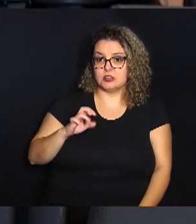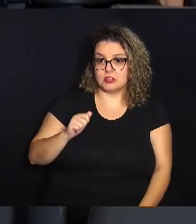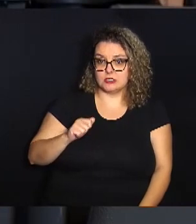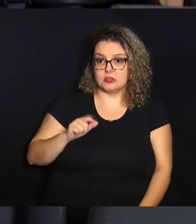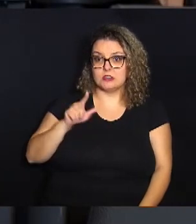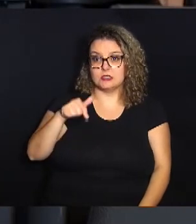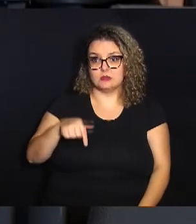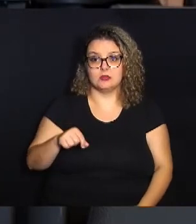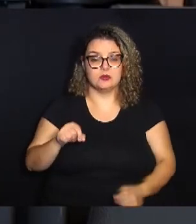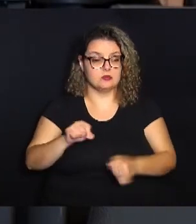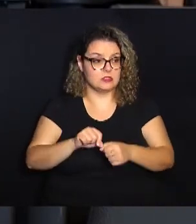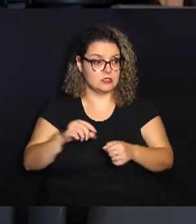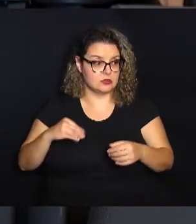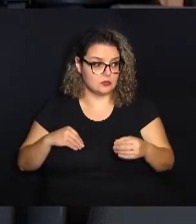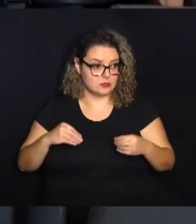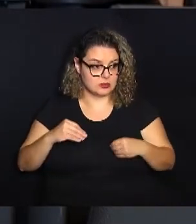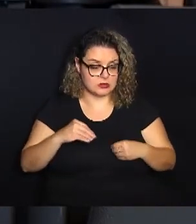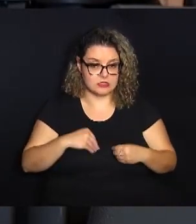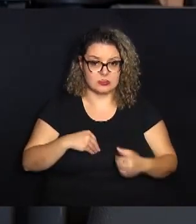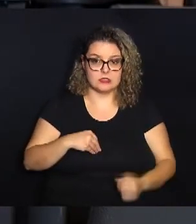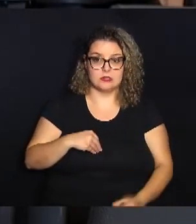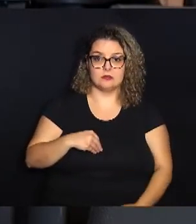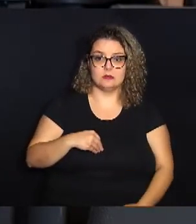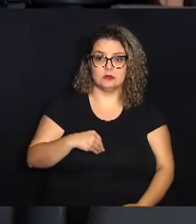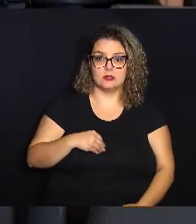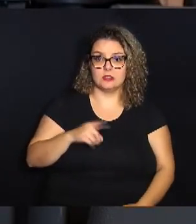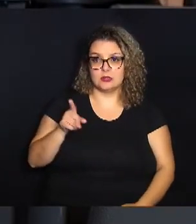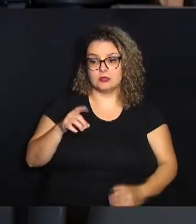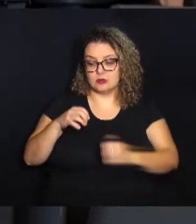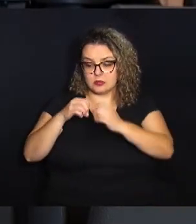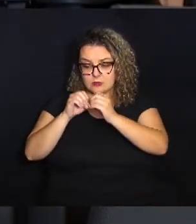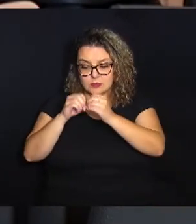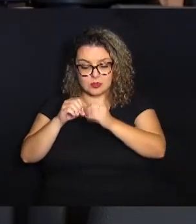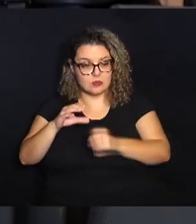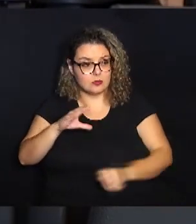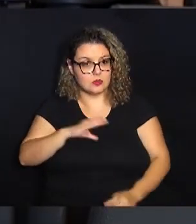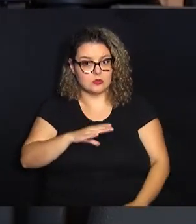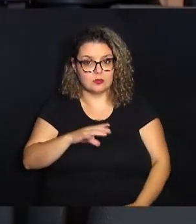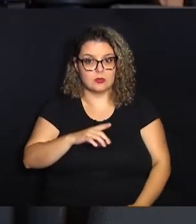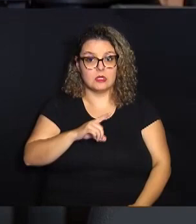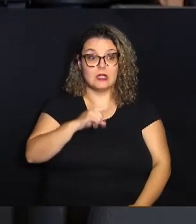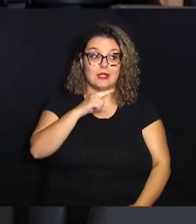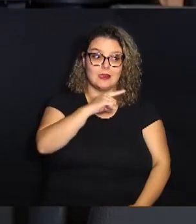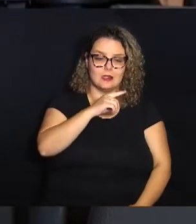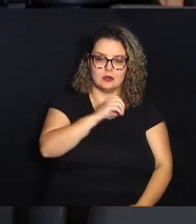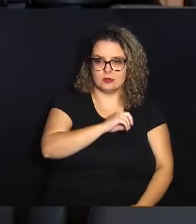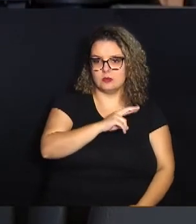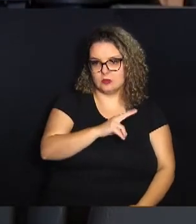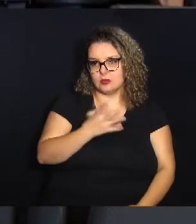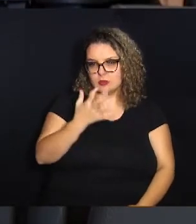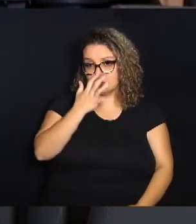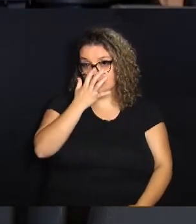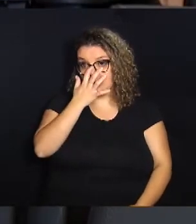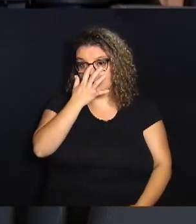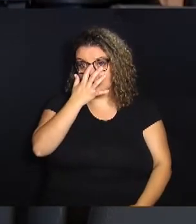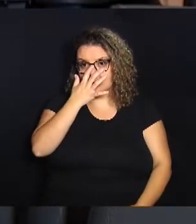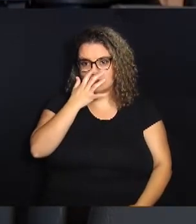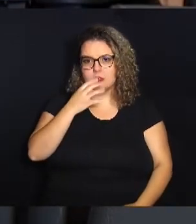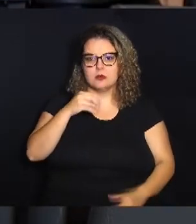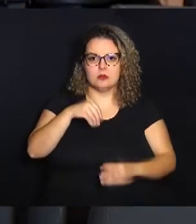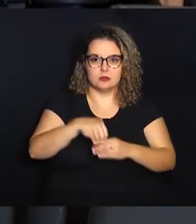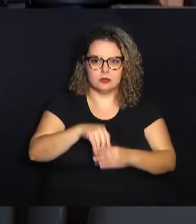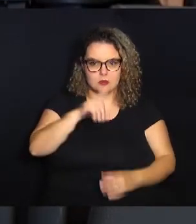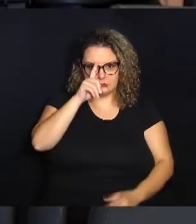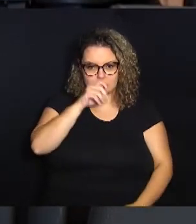tinha que fazer um exame no laboratório municipal lá no Ouro Verde, né, dentro do Hospital